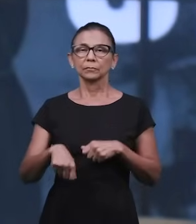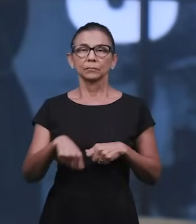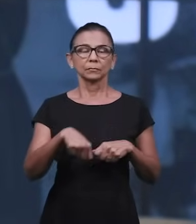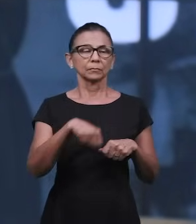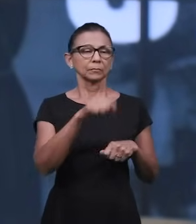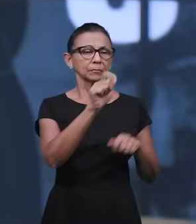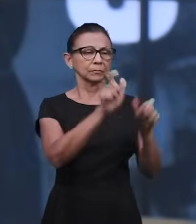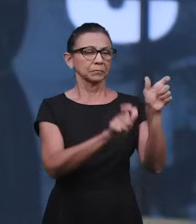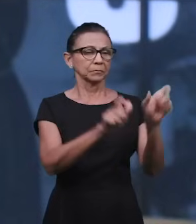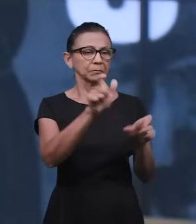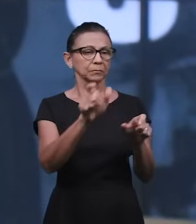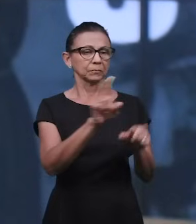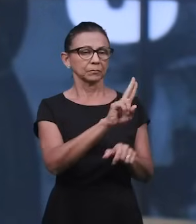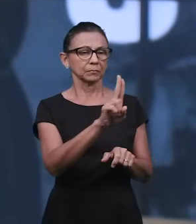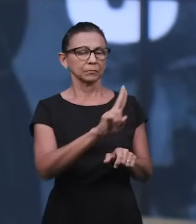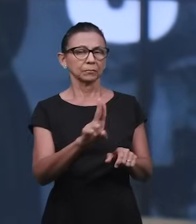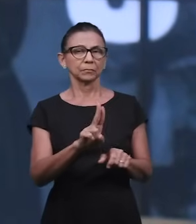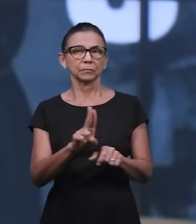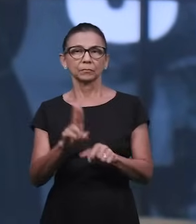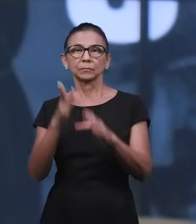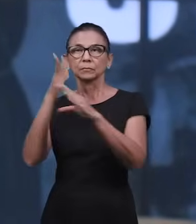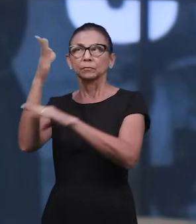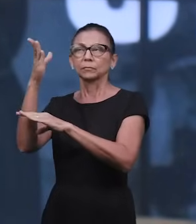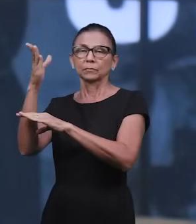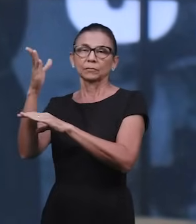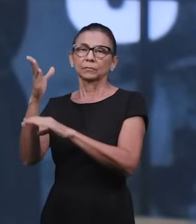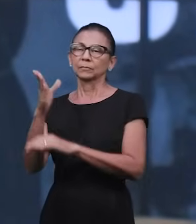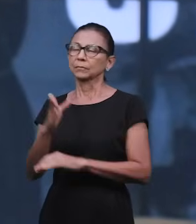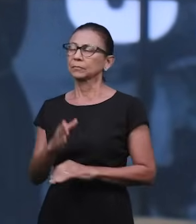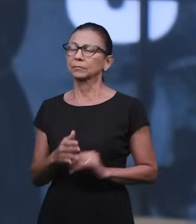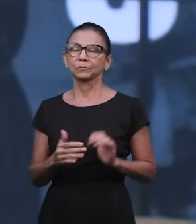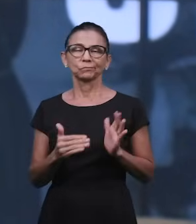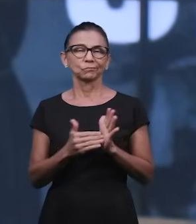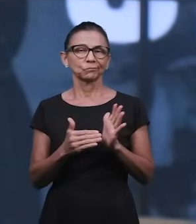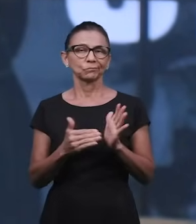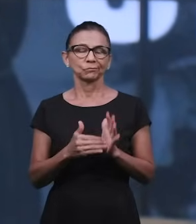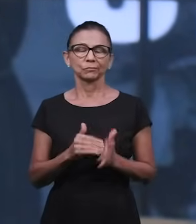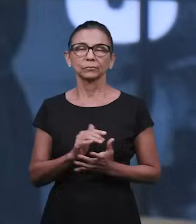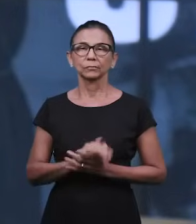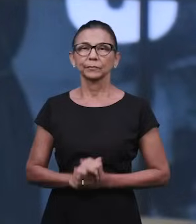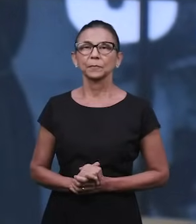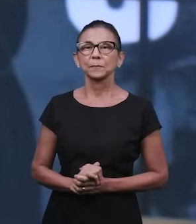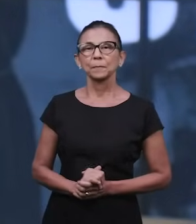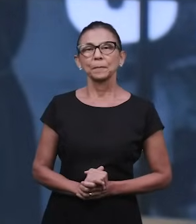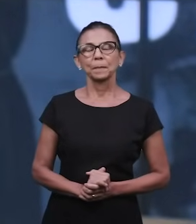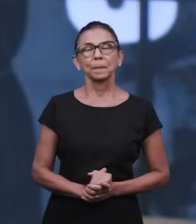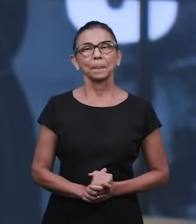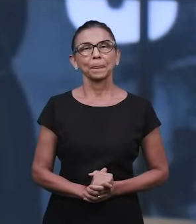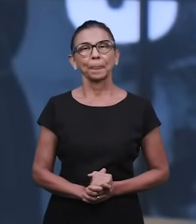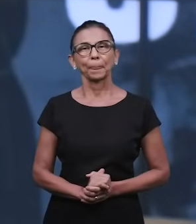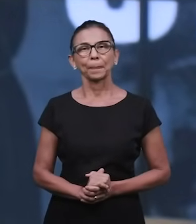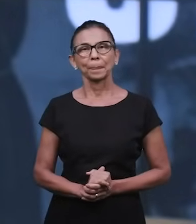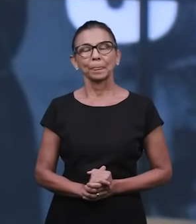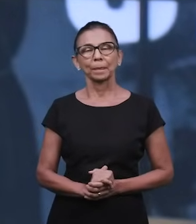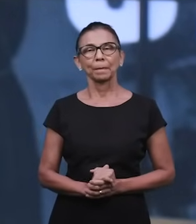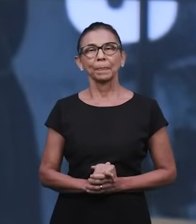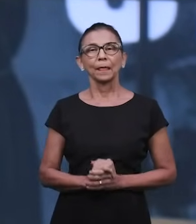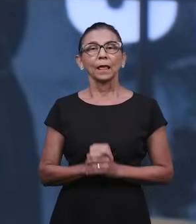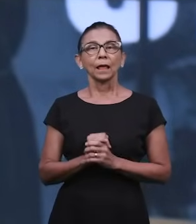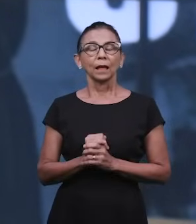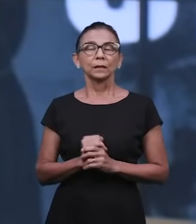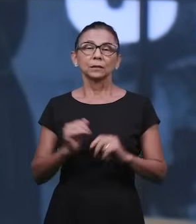ter um encontro com o Senhor. Esta palavra aqui em especial para você, que é o nosso convidado, você que recebeu o link deste